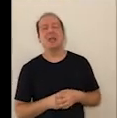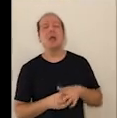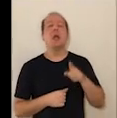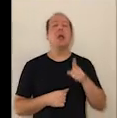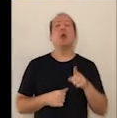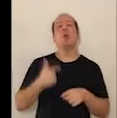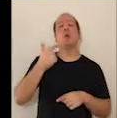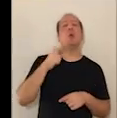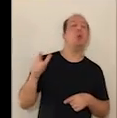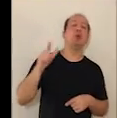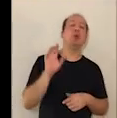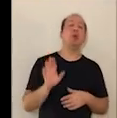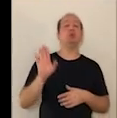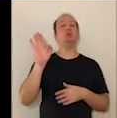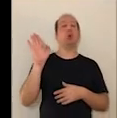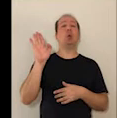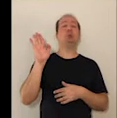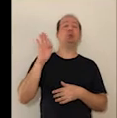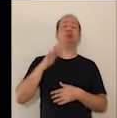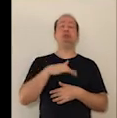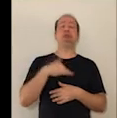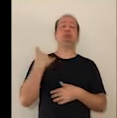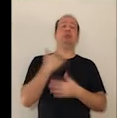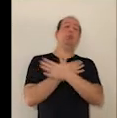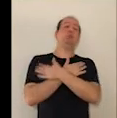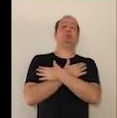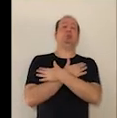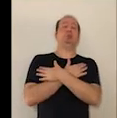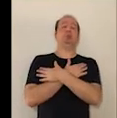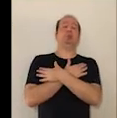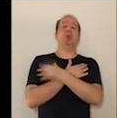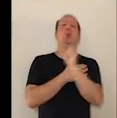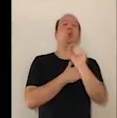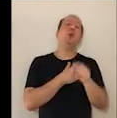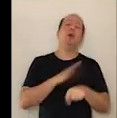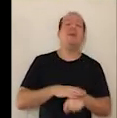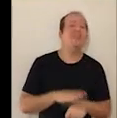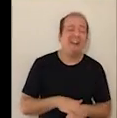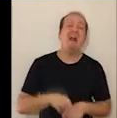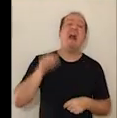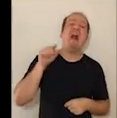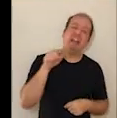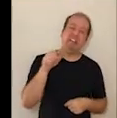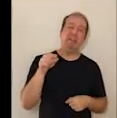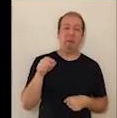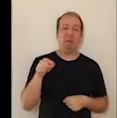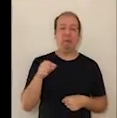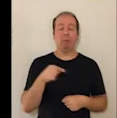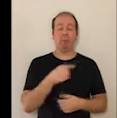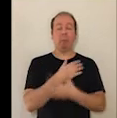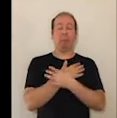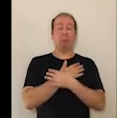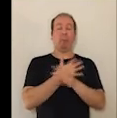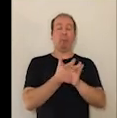E Corbaccio, aquele candidato à sepultura, qualquer, vamos fazer, qualquer arquipatifaria que faça aquele esqueleto,